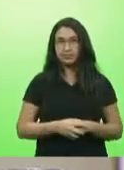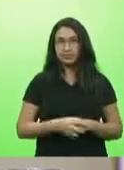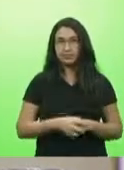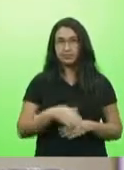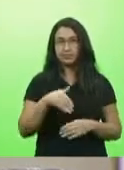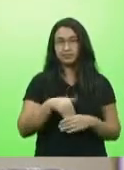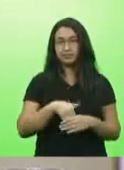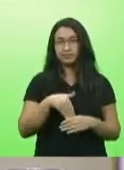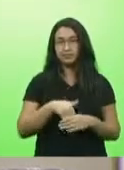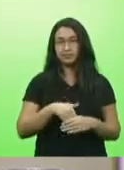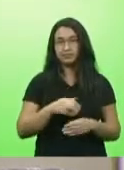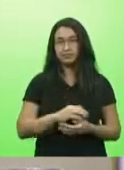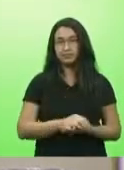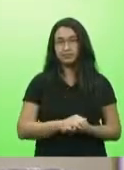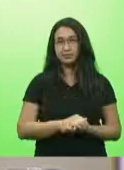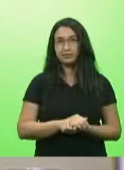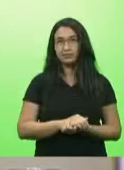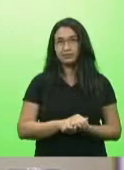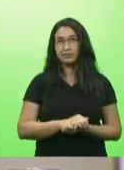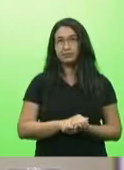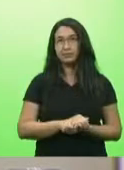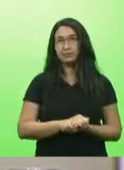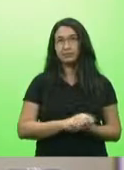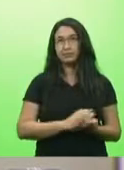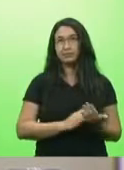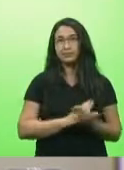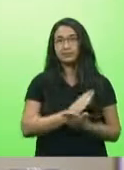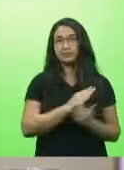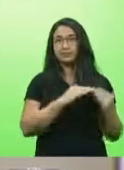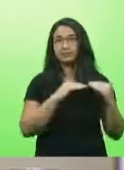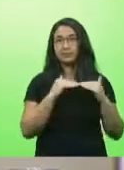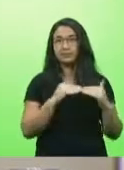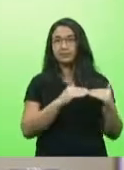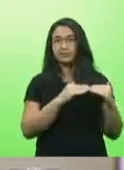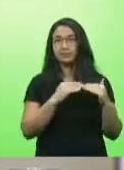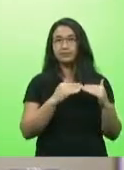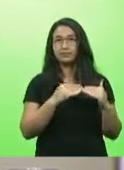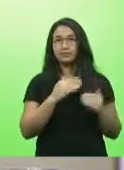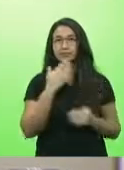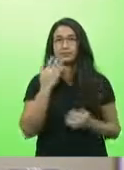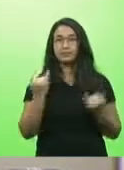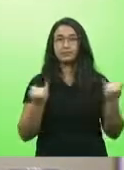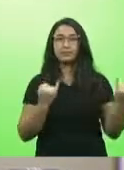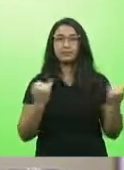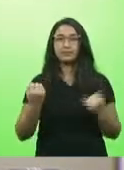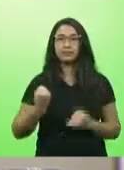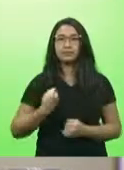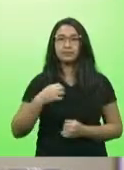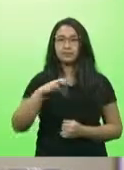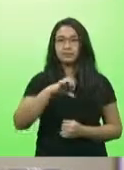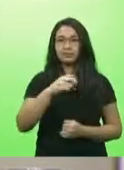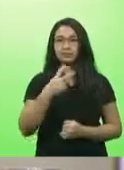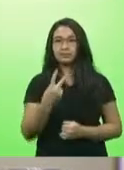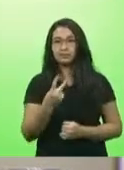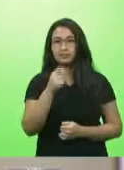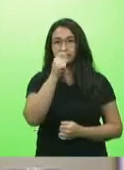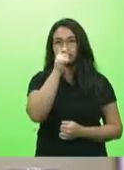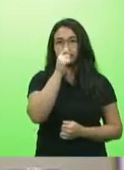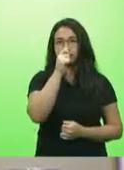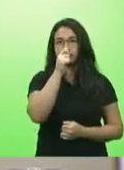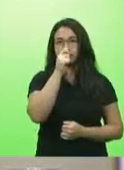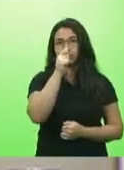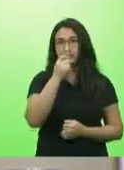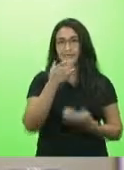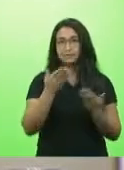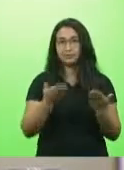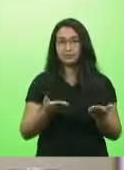votação deputados que aprovam permaneçam como se encontra aprovado por unanimidade pedido de informação 92 autor deputado João Amin solicitando